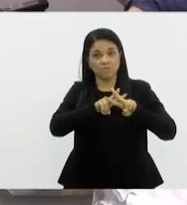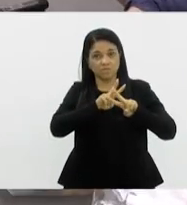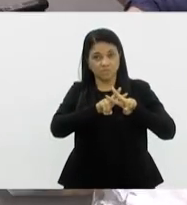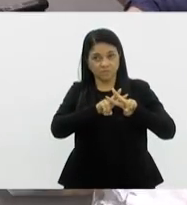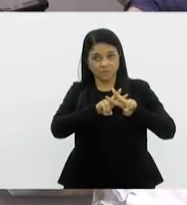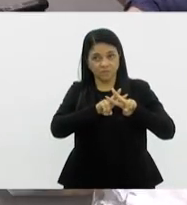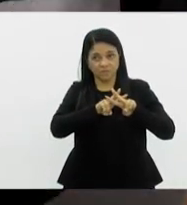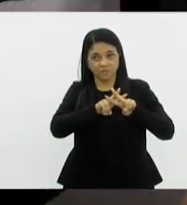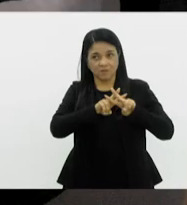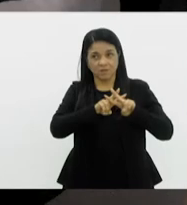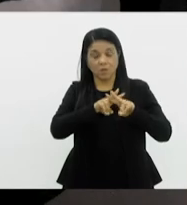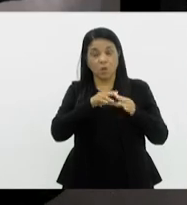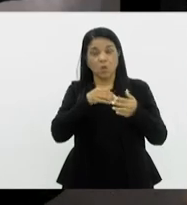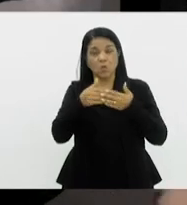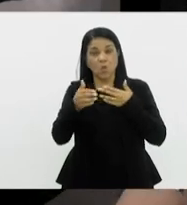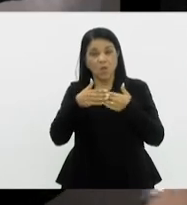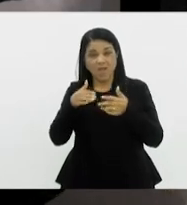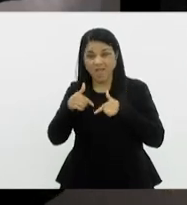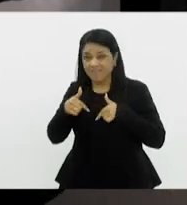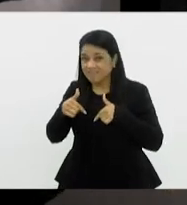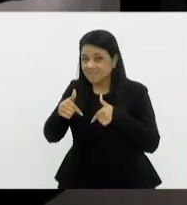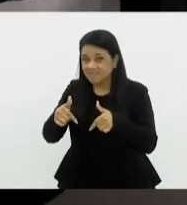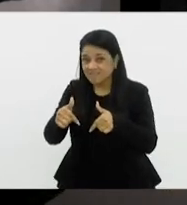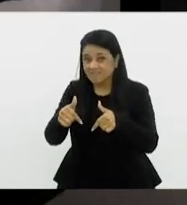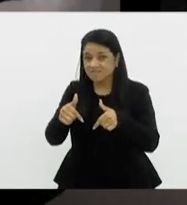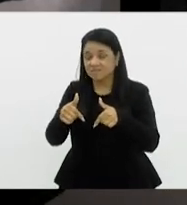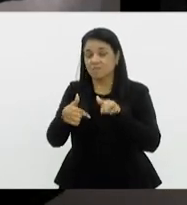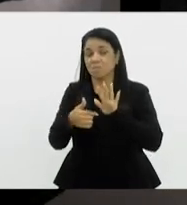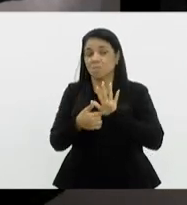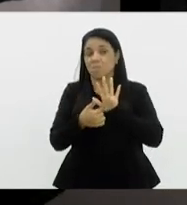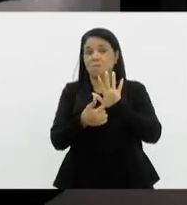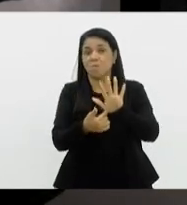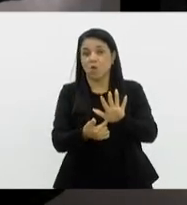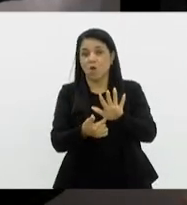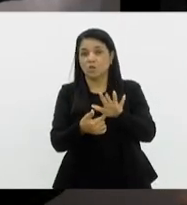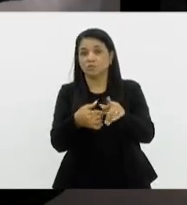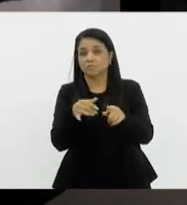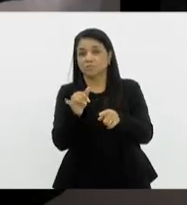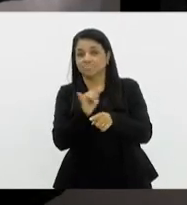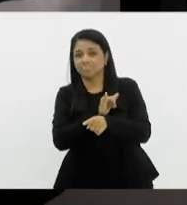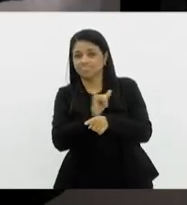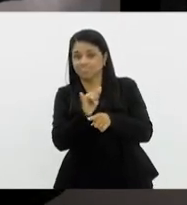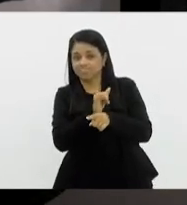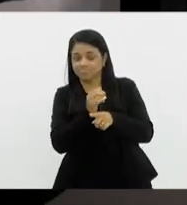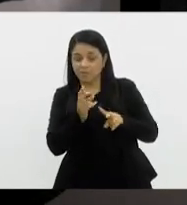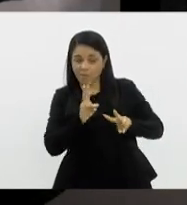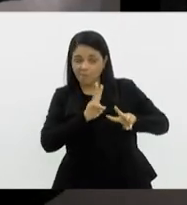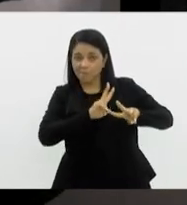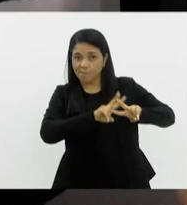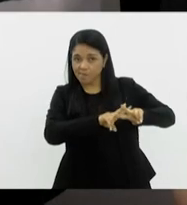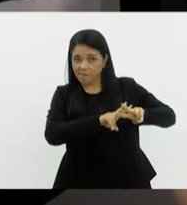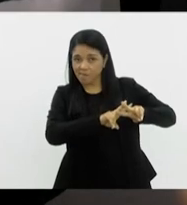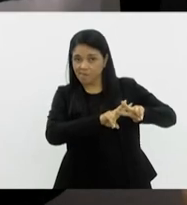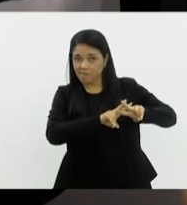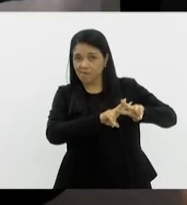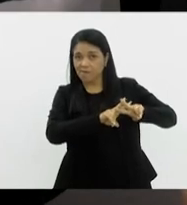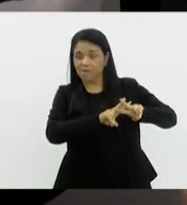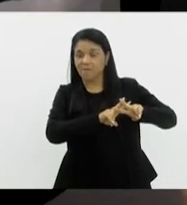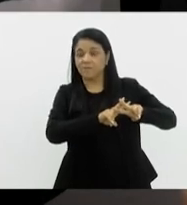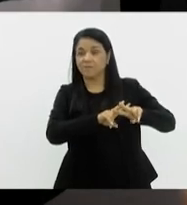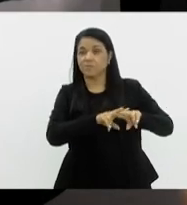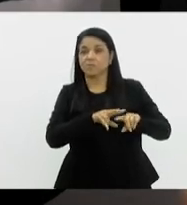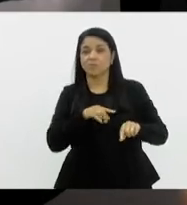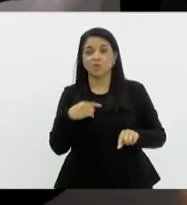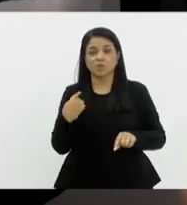qualquer iniciativa que se apresente como alternativa ao encarceramento, uma vez que a gente